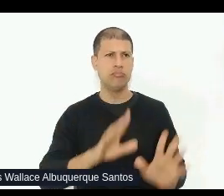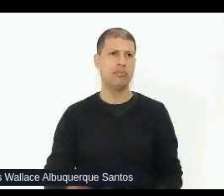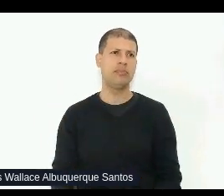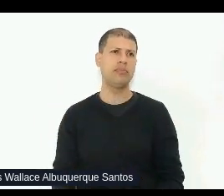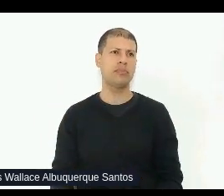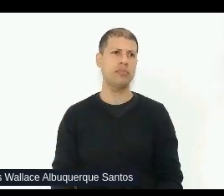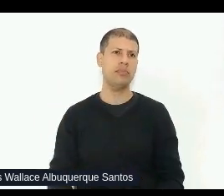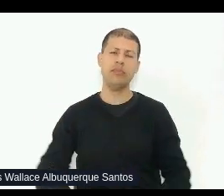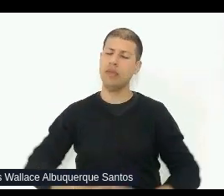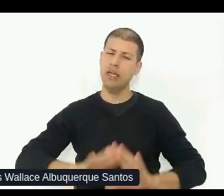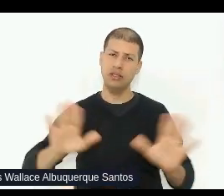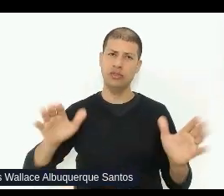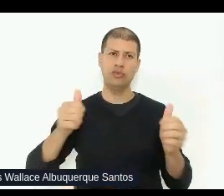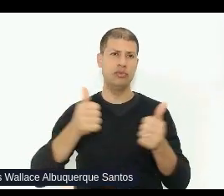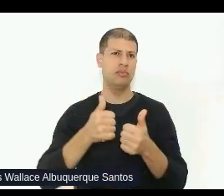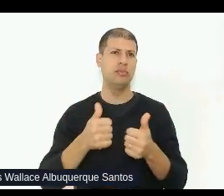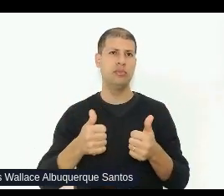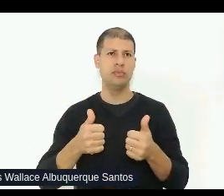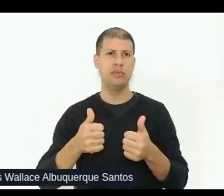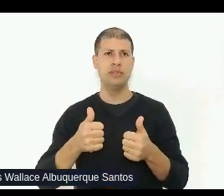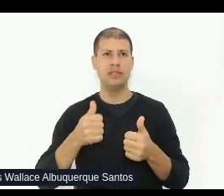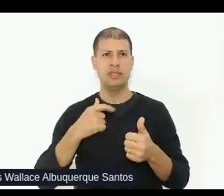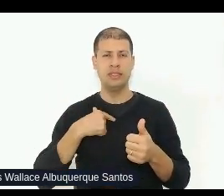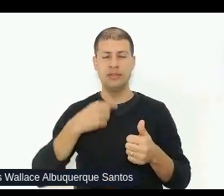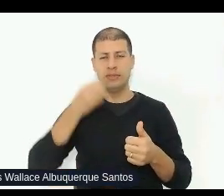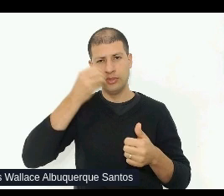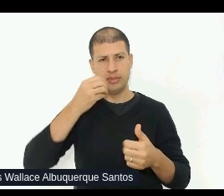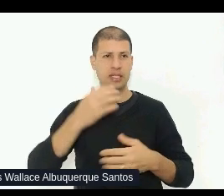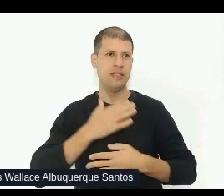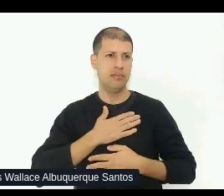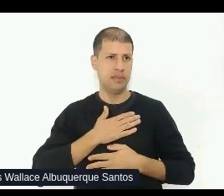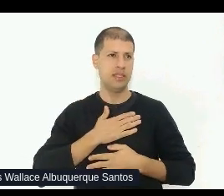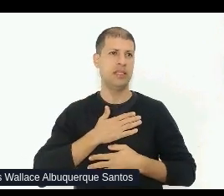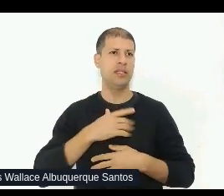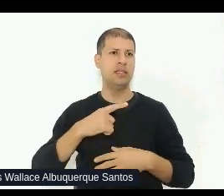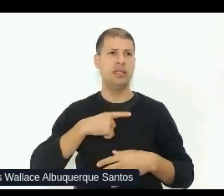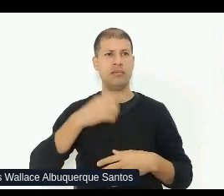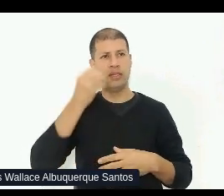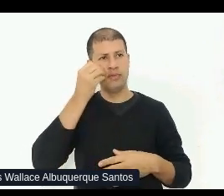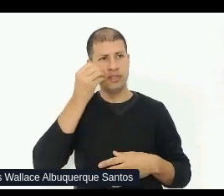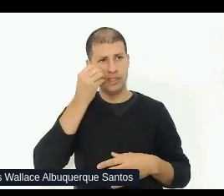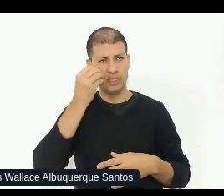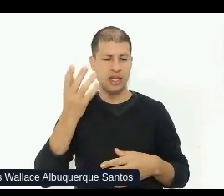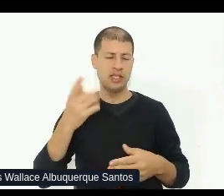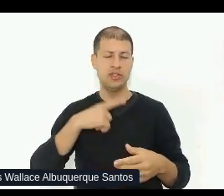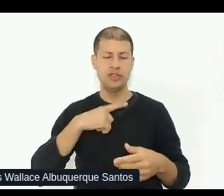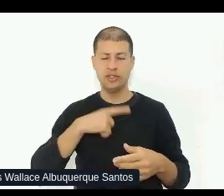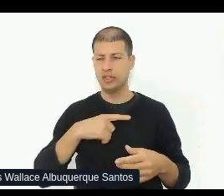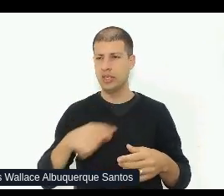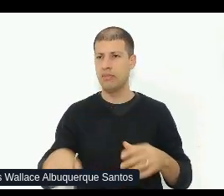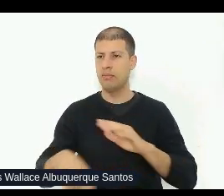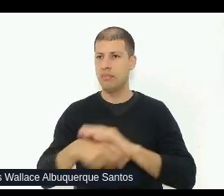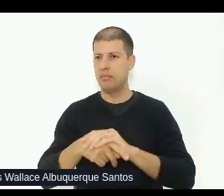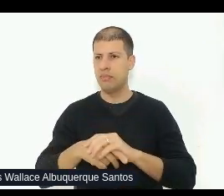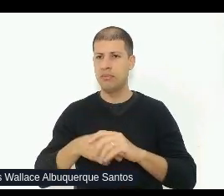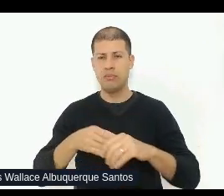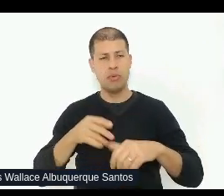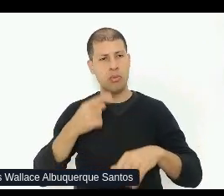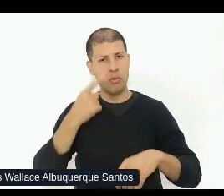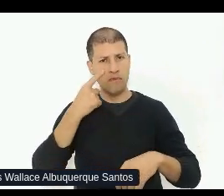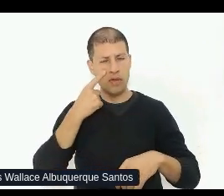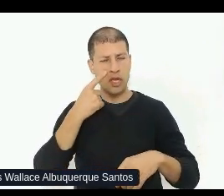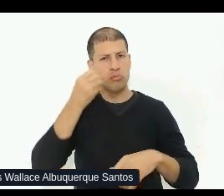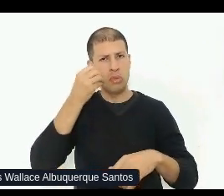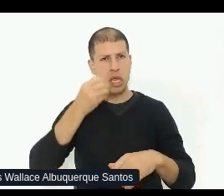Eu acho que é isso, gente. Eu contei um pouco da minha experiência de como foi fazer um teste de usabilidade para pessoas desse perfil.